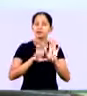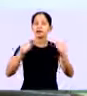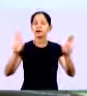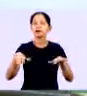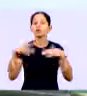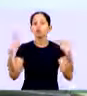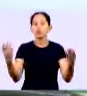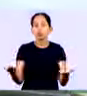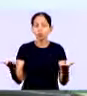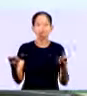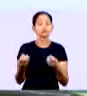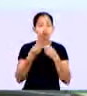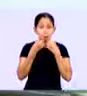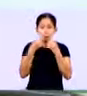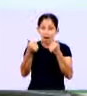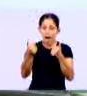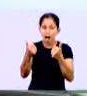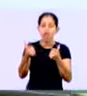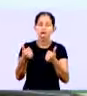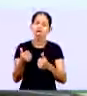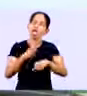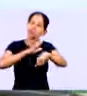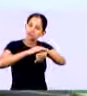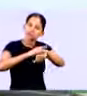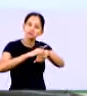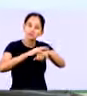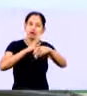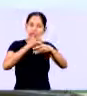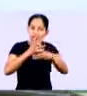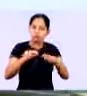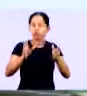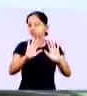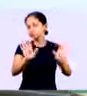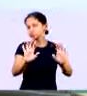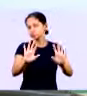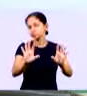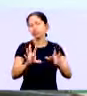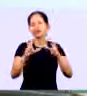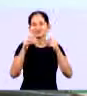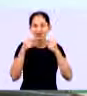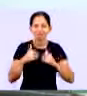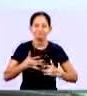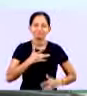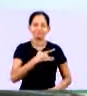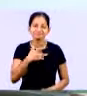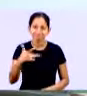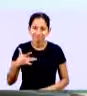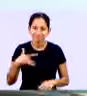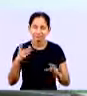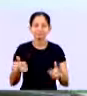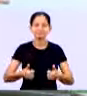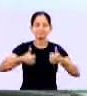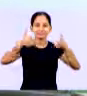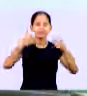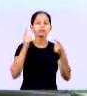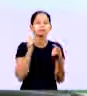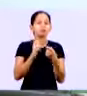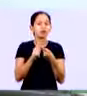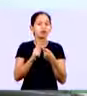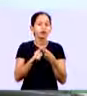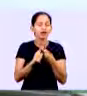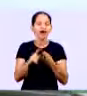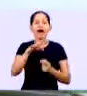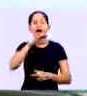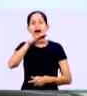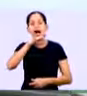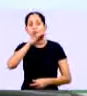as pessoas sejam bem atendidas para que eles falem bem e voltem, né? Existe uma dificuldade muito grande no serviço público, muitas vezes, com relação a isso, porque